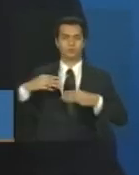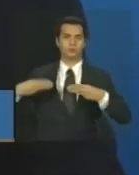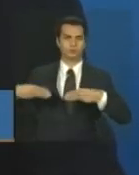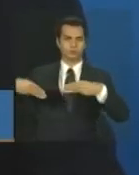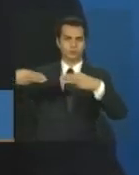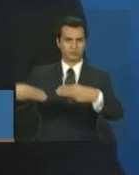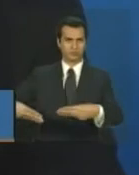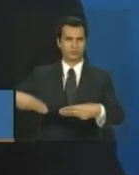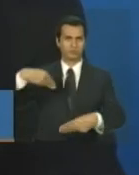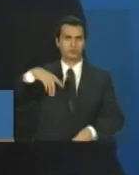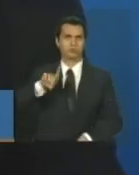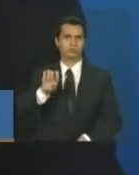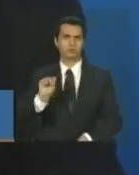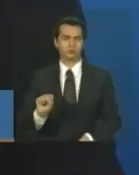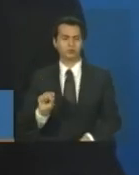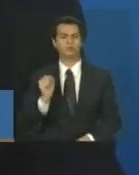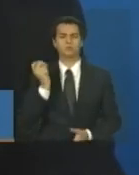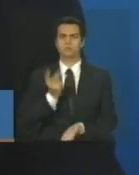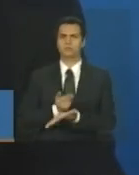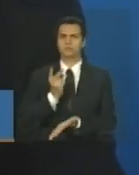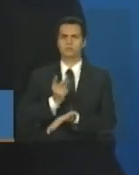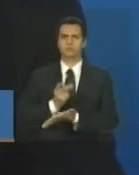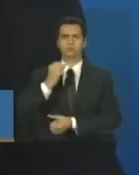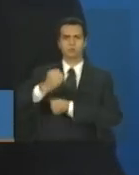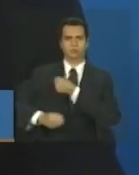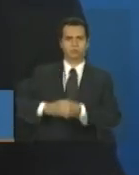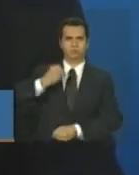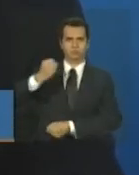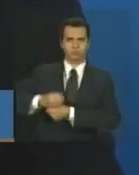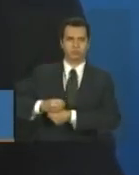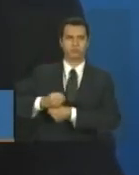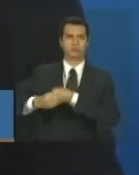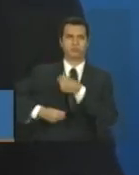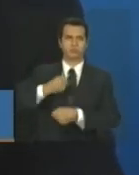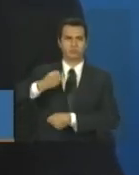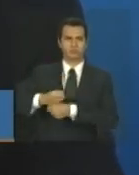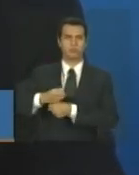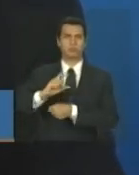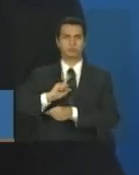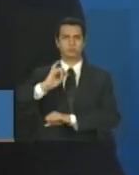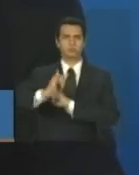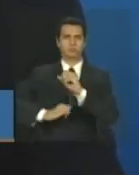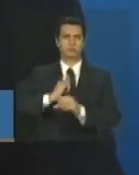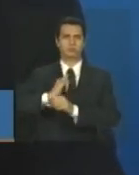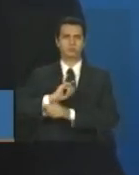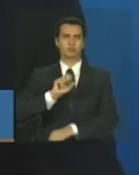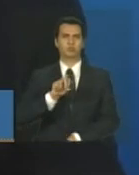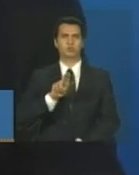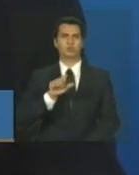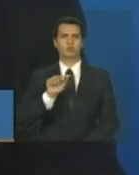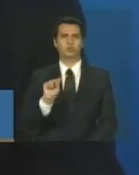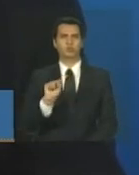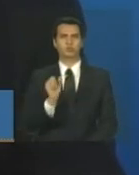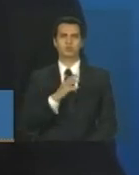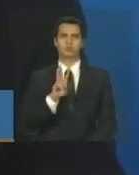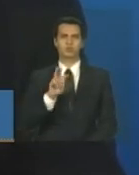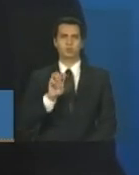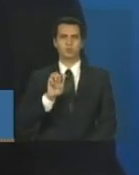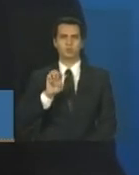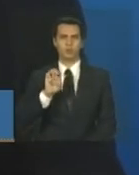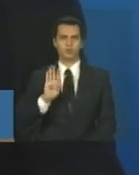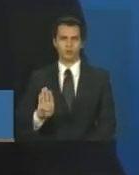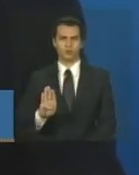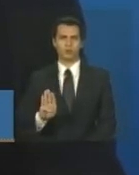disponibiliza anualmente por meio do SUS web por meio do anúncio criativo